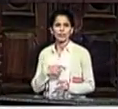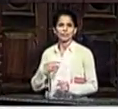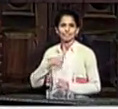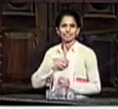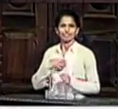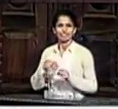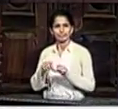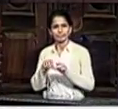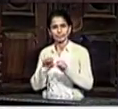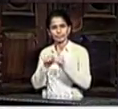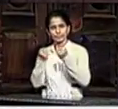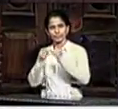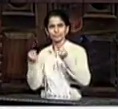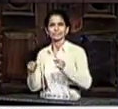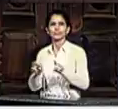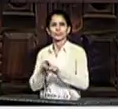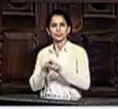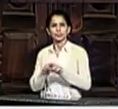uma disputa